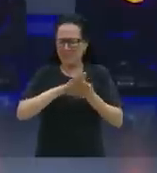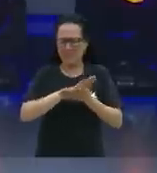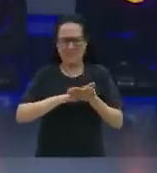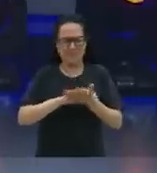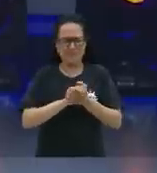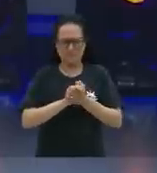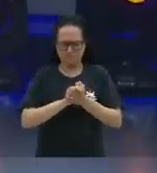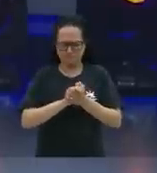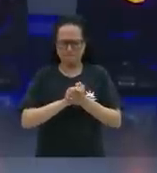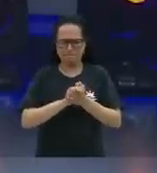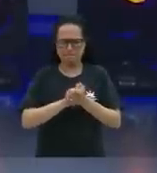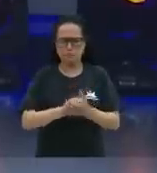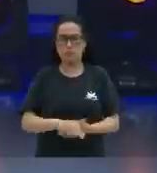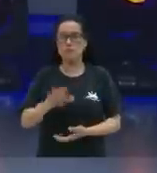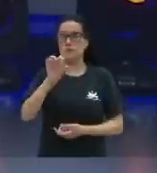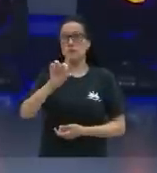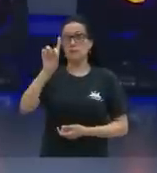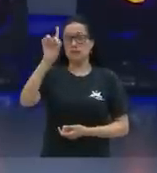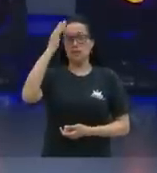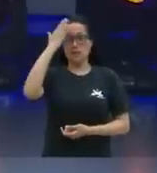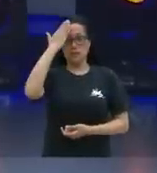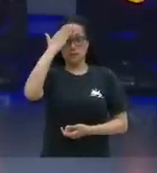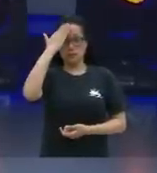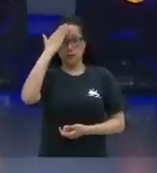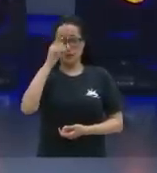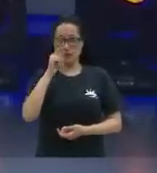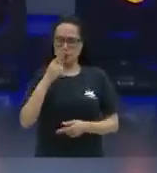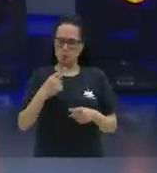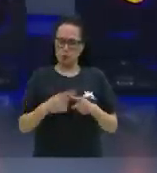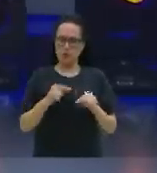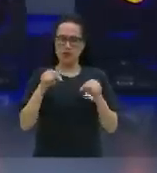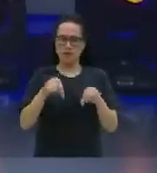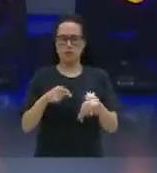Deus sabe por que você está nesse momento